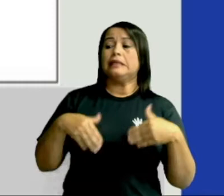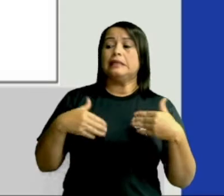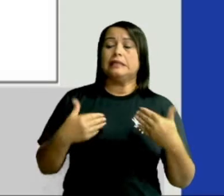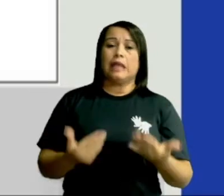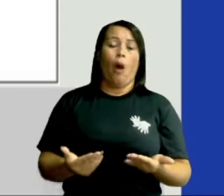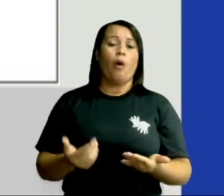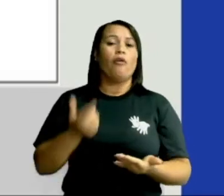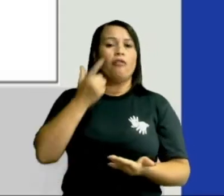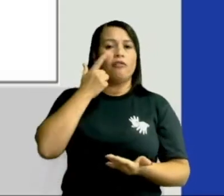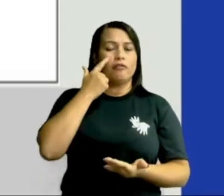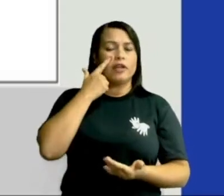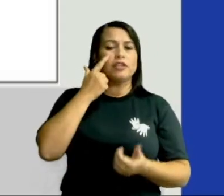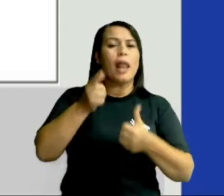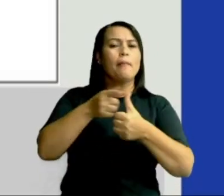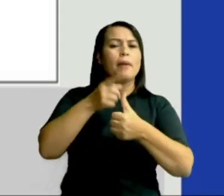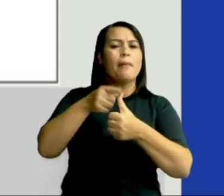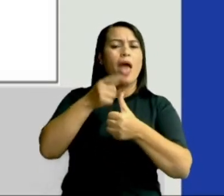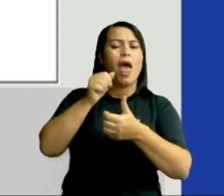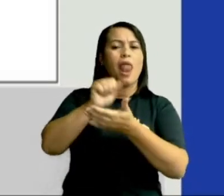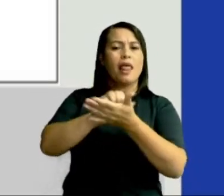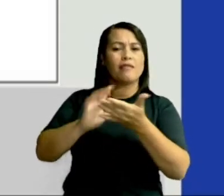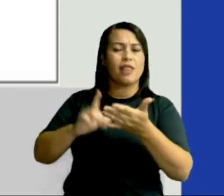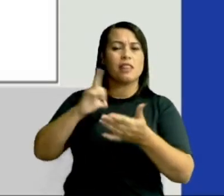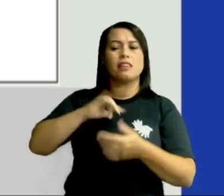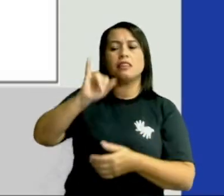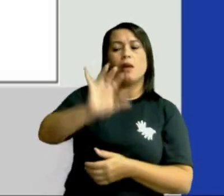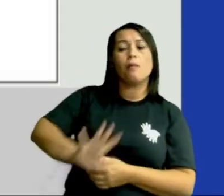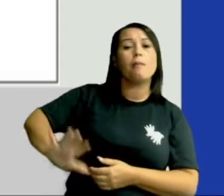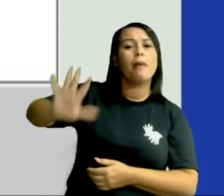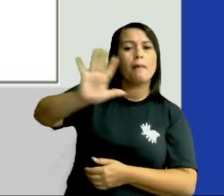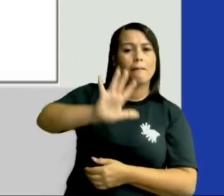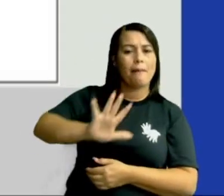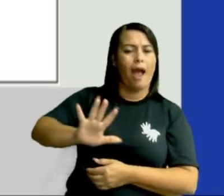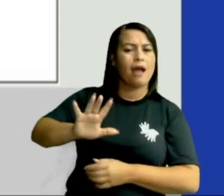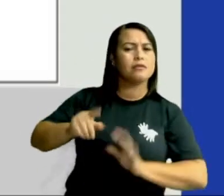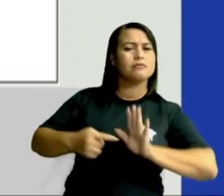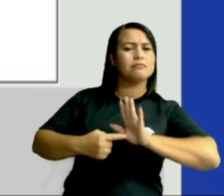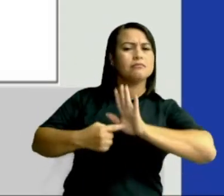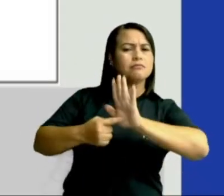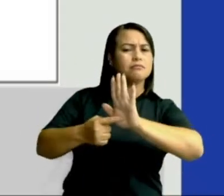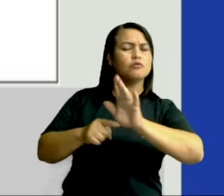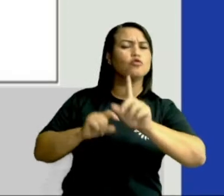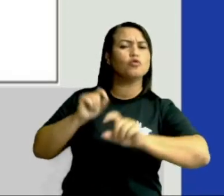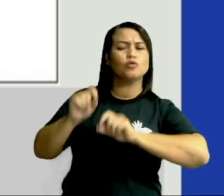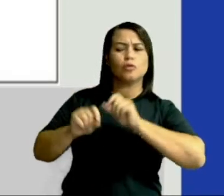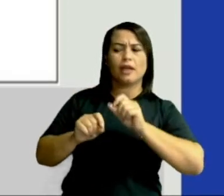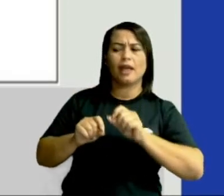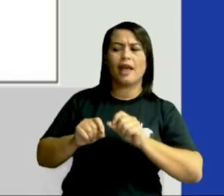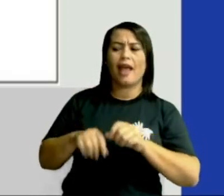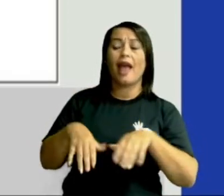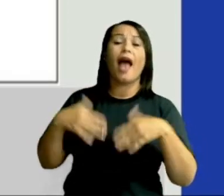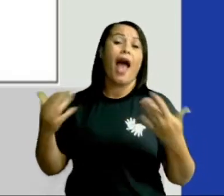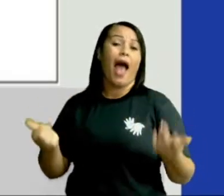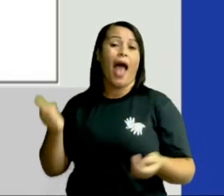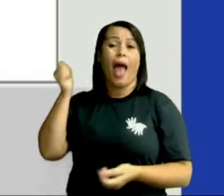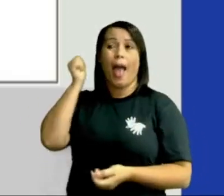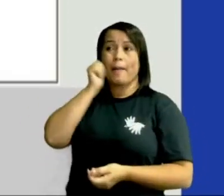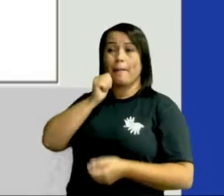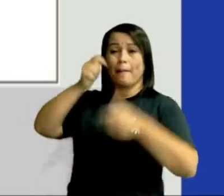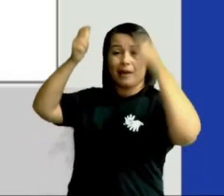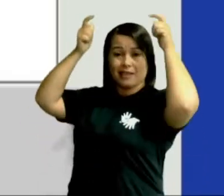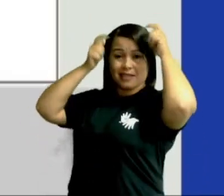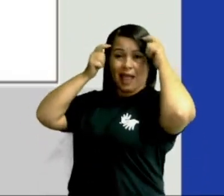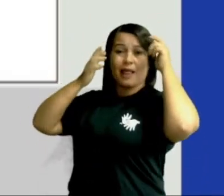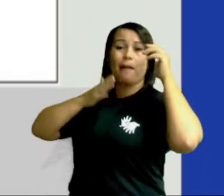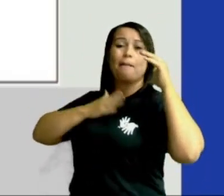Então, nessa primeira atividade, eu trouxe uma imagem, né? E ele diz o seguinte: aí, princesa, meu